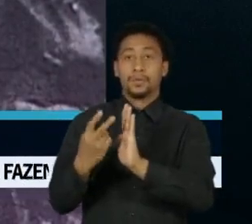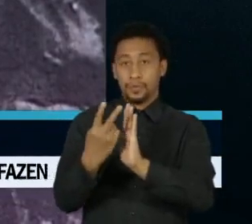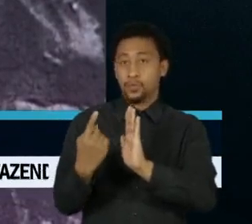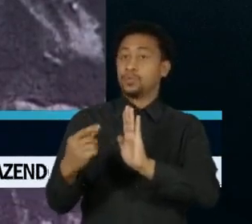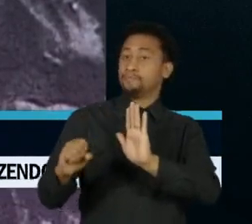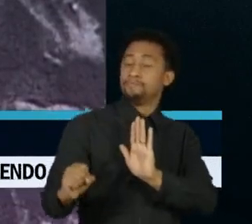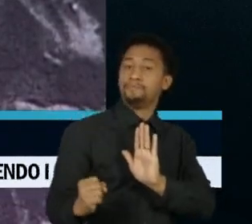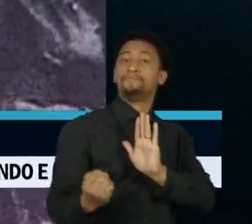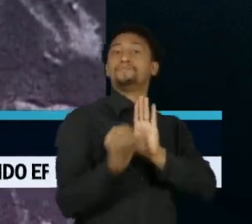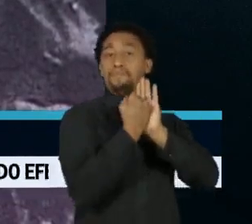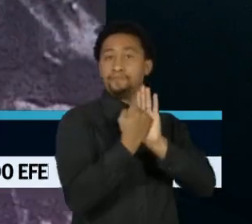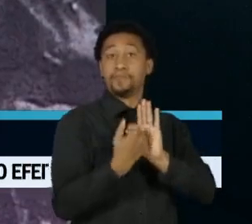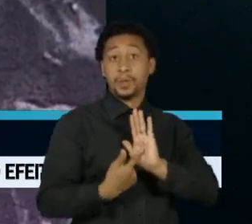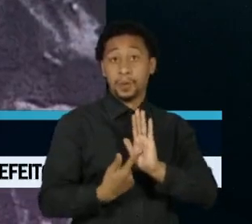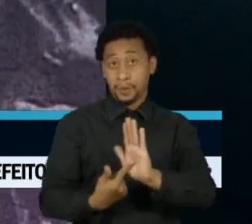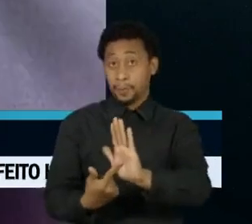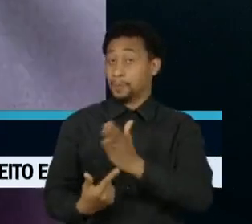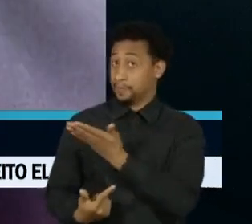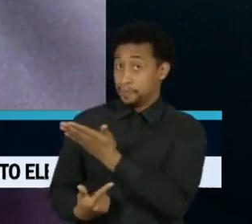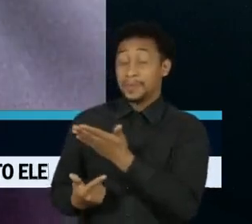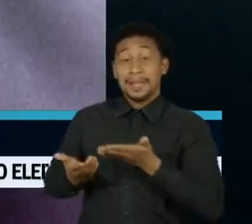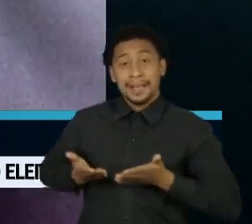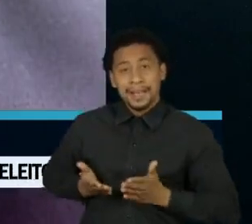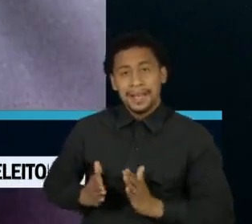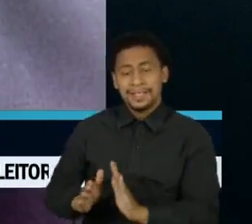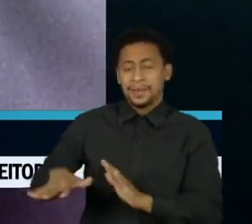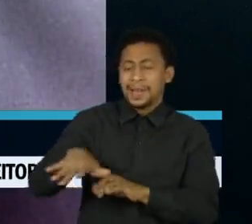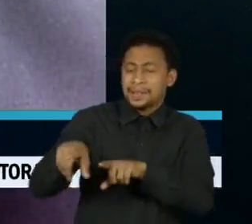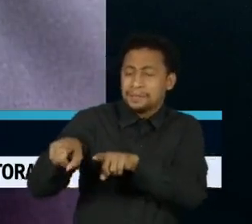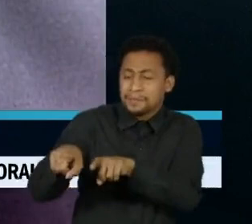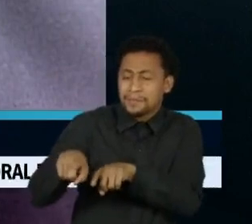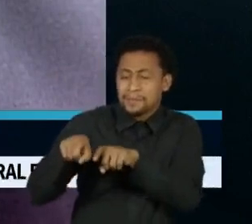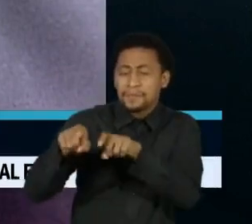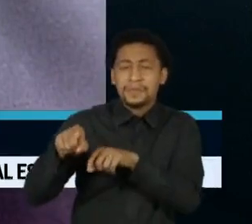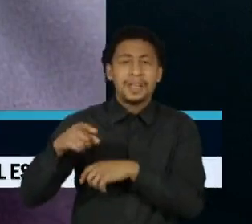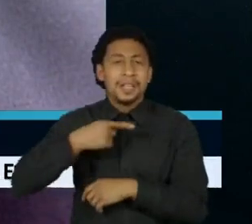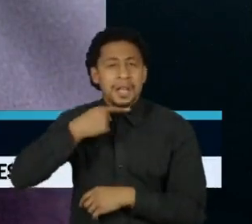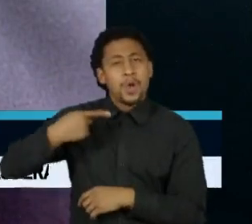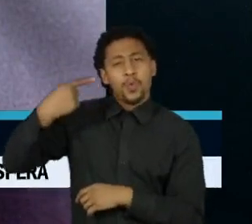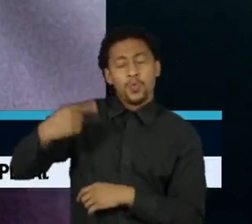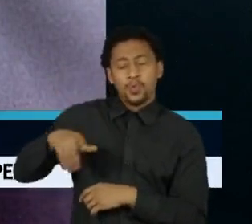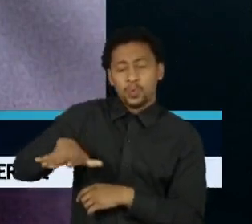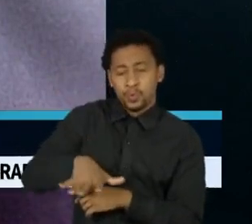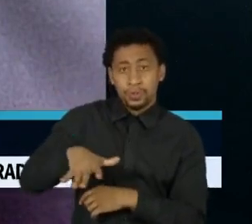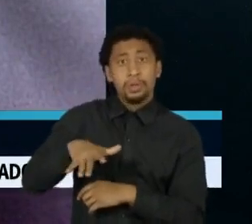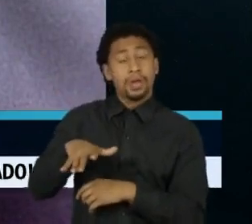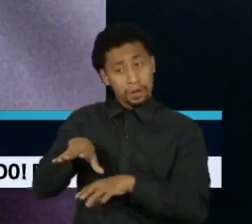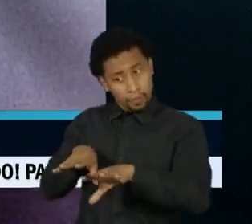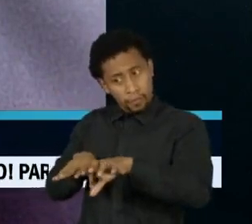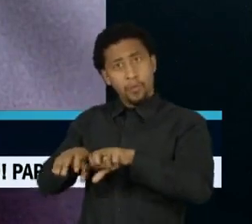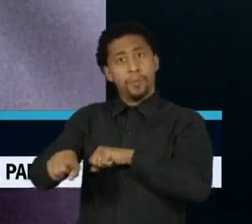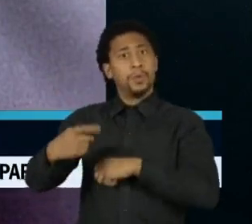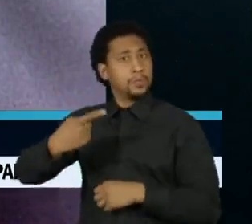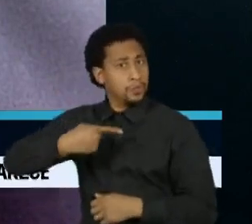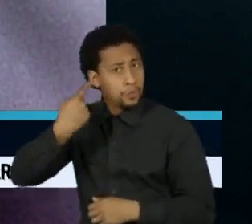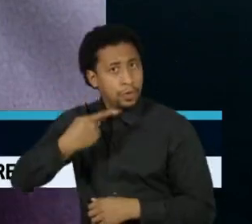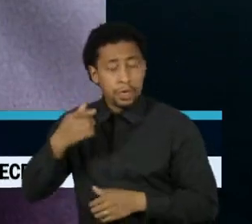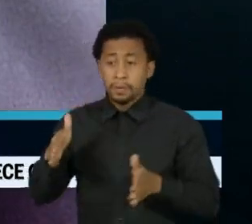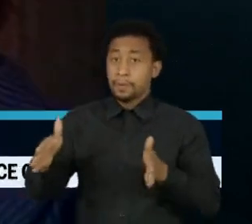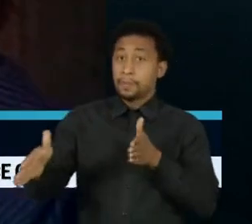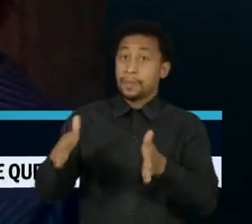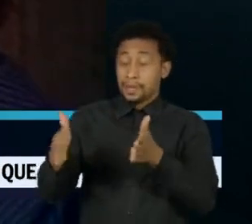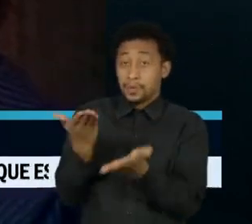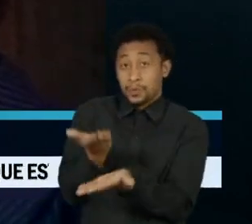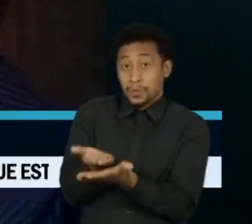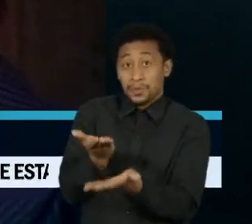protagonistas era filho de camponeses no sudoeste da Rússia. Mikhail Gorbachev se formou em Direito e foi no período da universidade